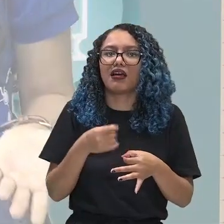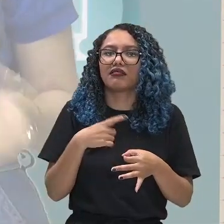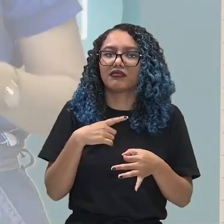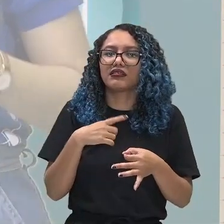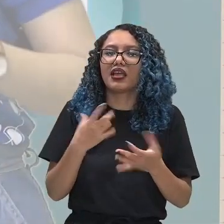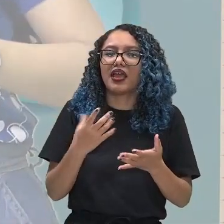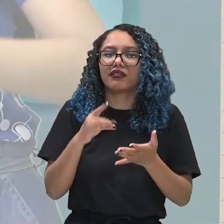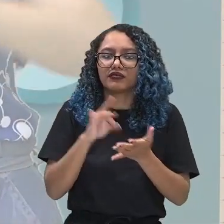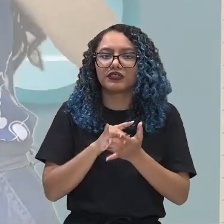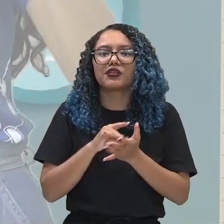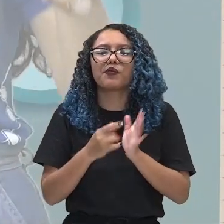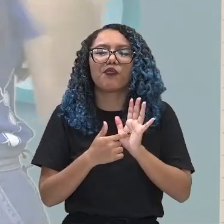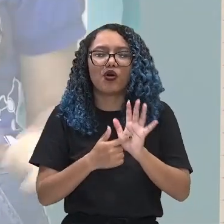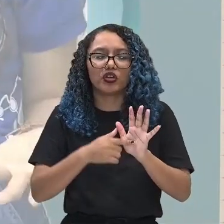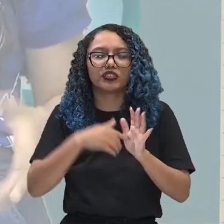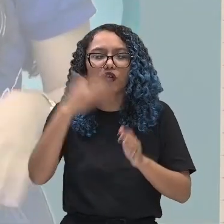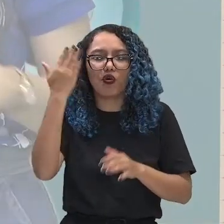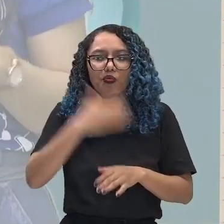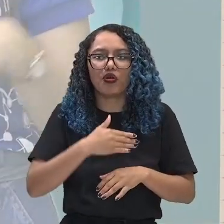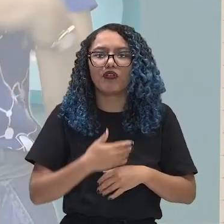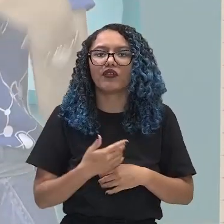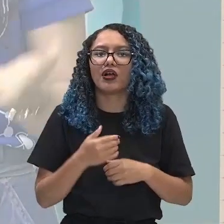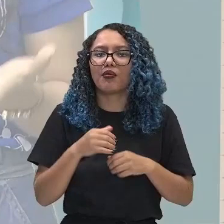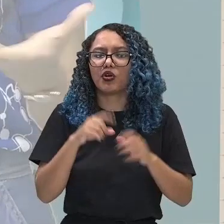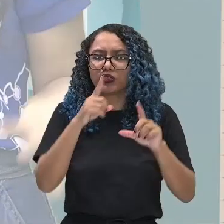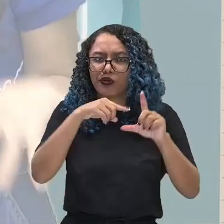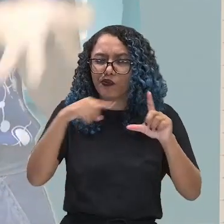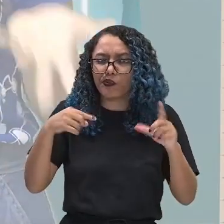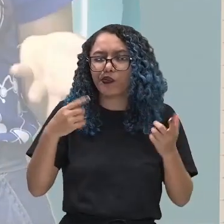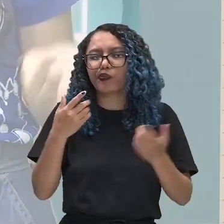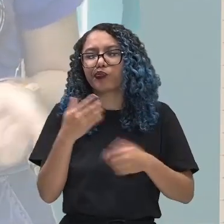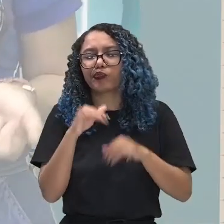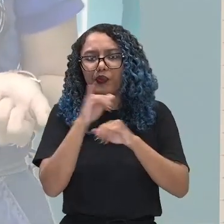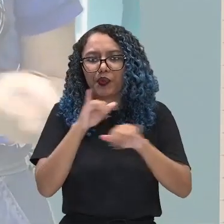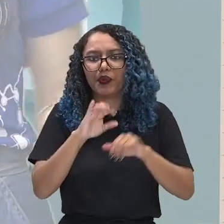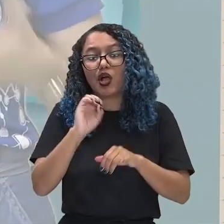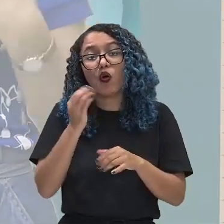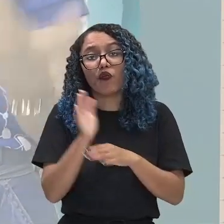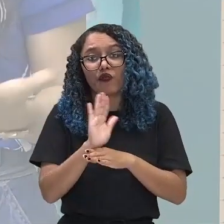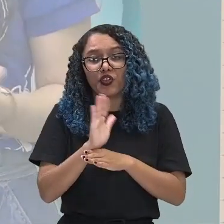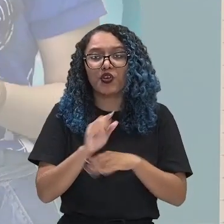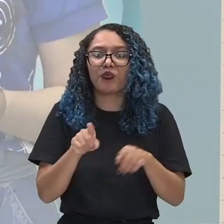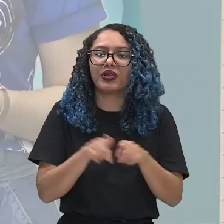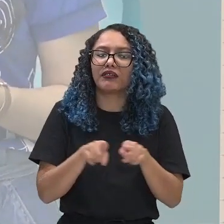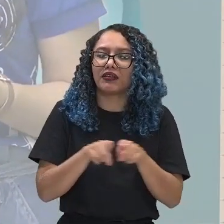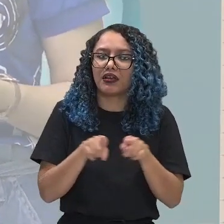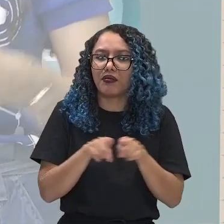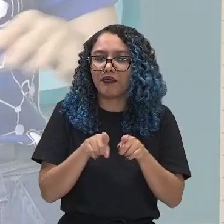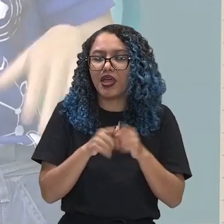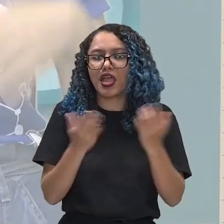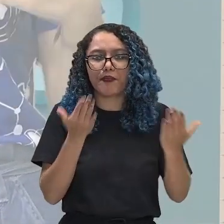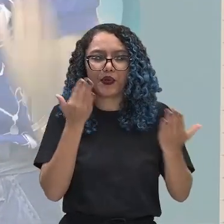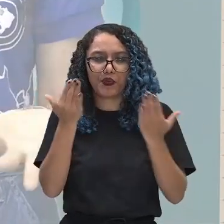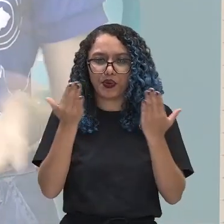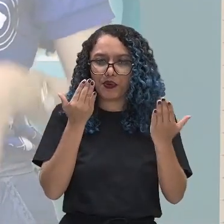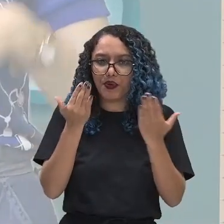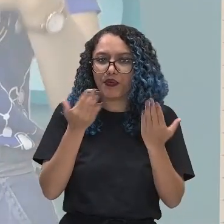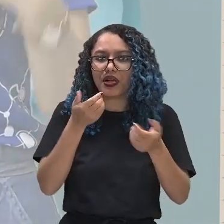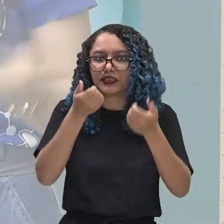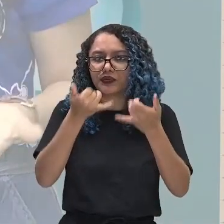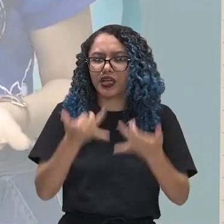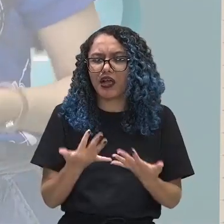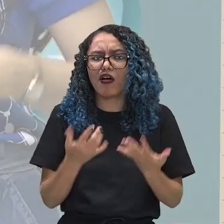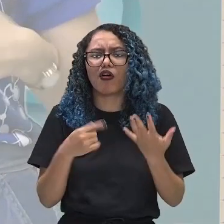E aí eu trago um noticiário, eu trago um dado estatístico, posso até trazer um filme, por exemplo, para fazer uma comparação e dizer que, olha,